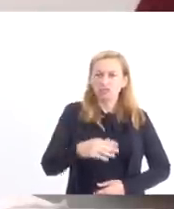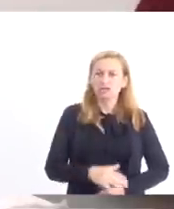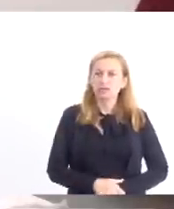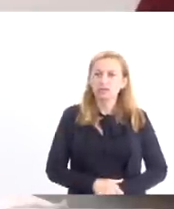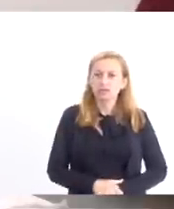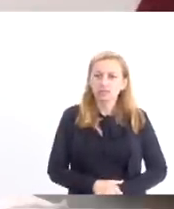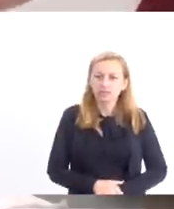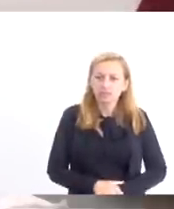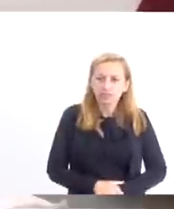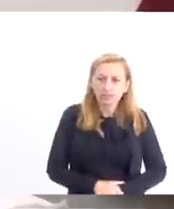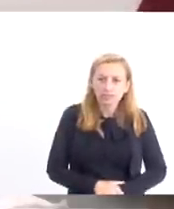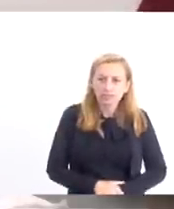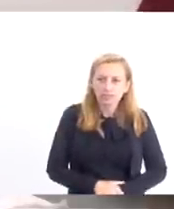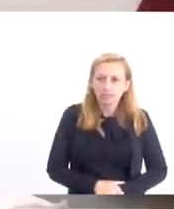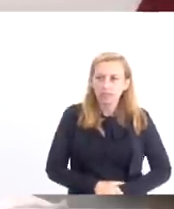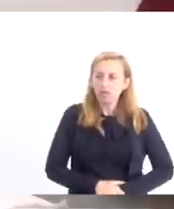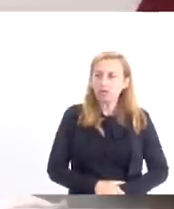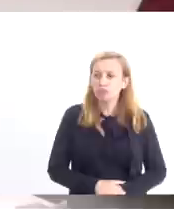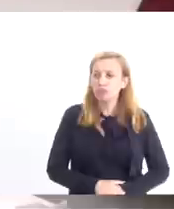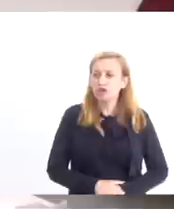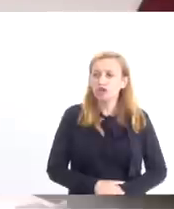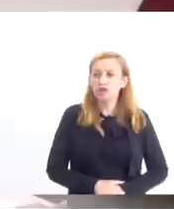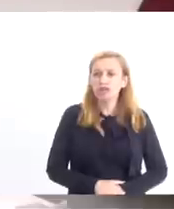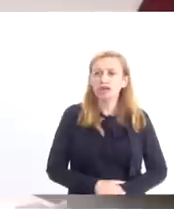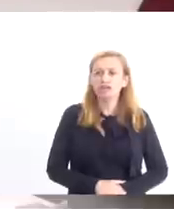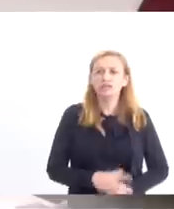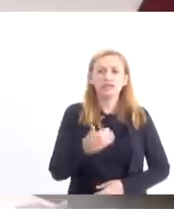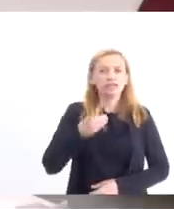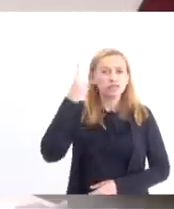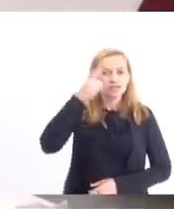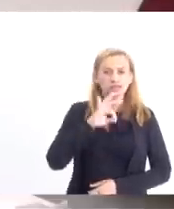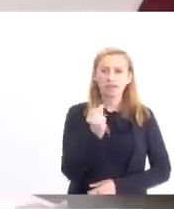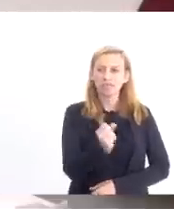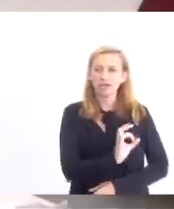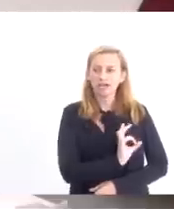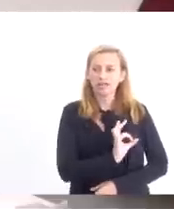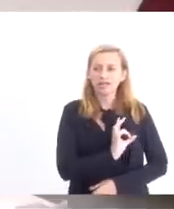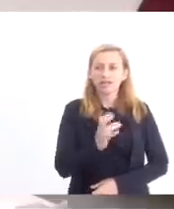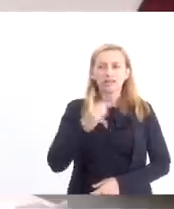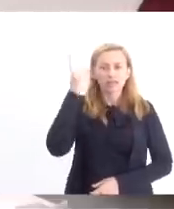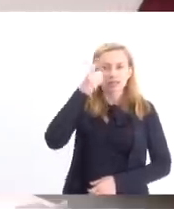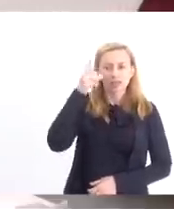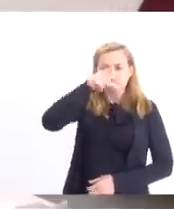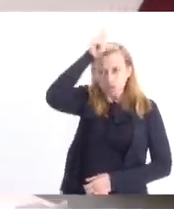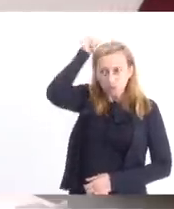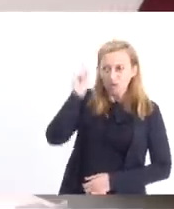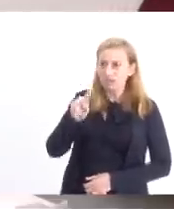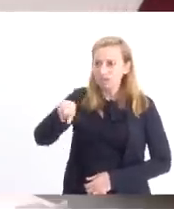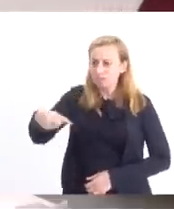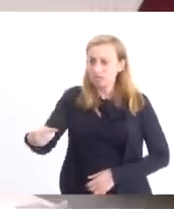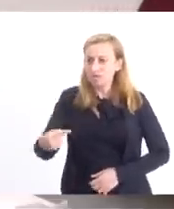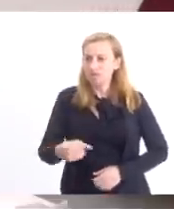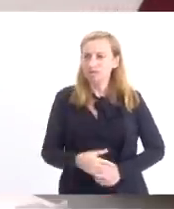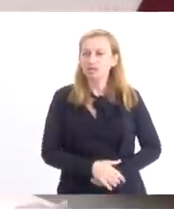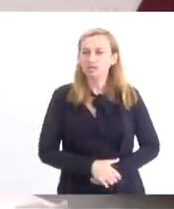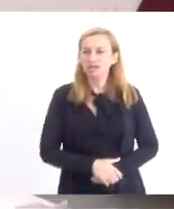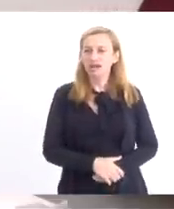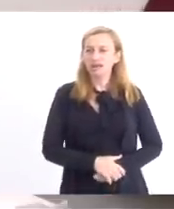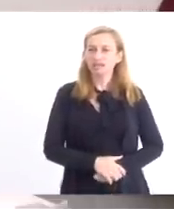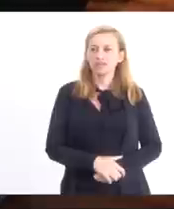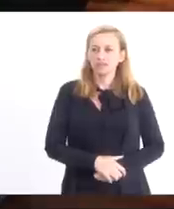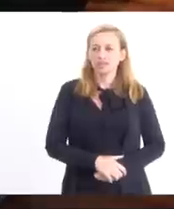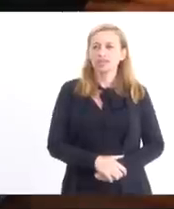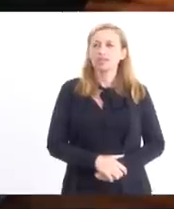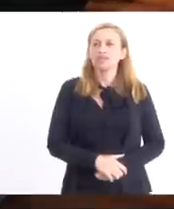pensionistas. Deputado Marcelo Dino, seguida a deputada Marta. Presidente. Luiz Paulo depois. Presidente, todos sabem que eu sou policial militar,